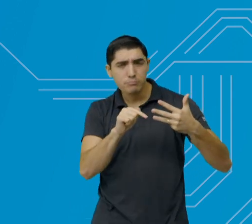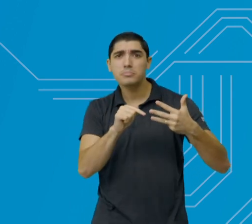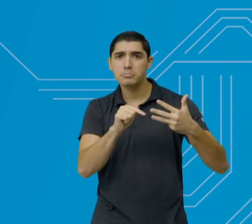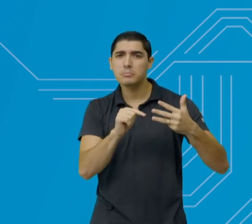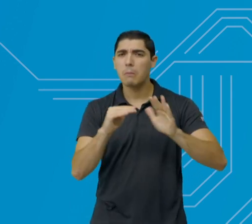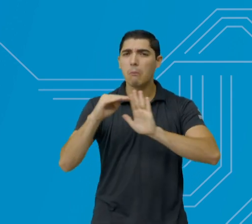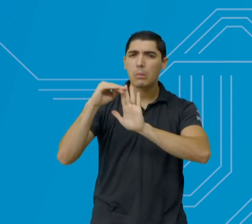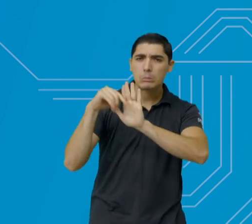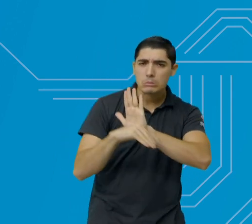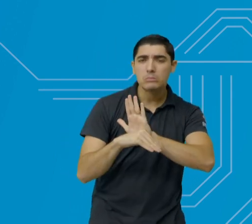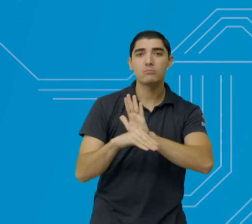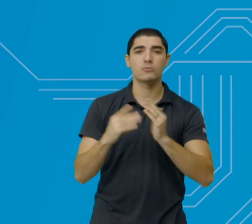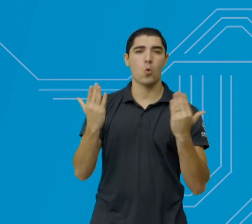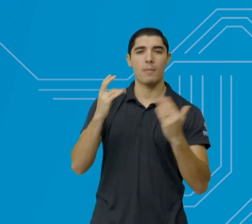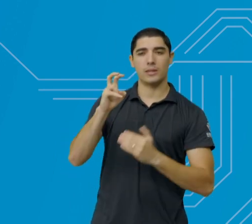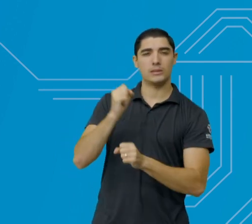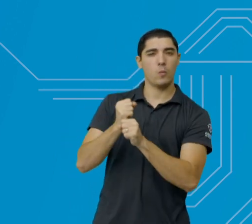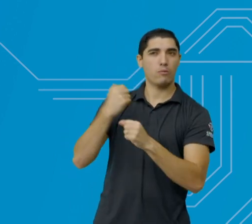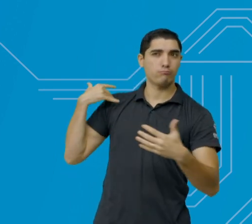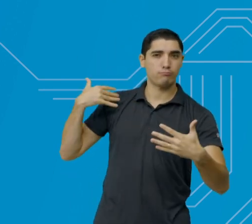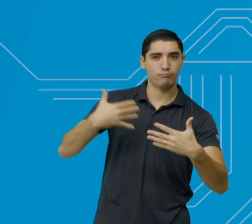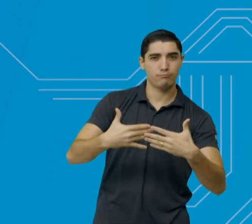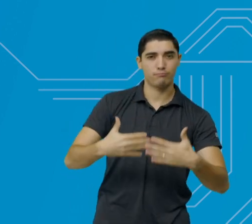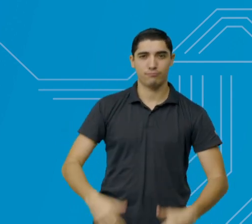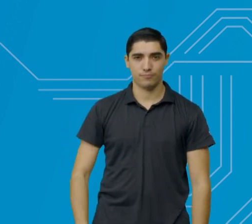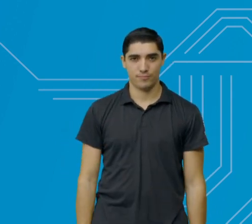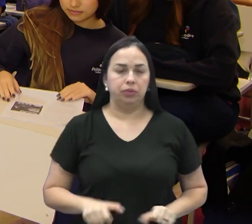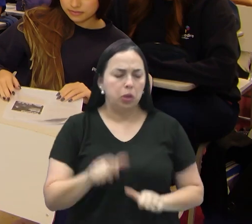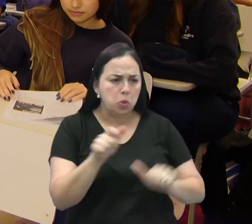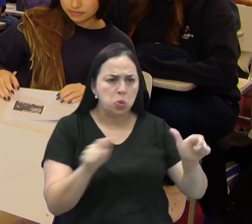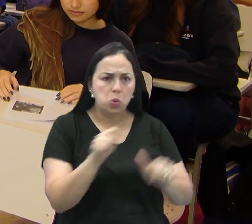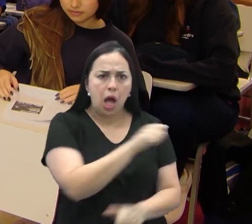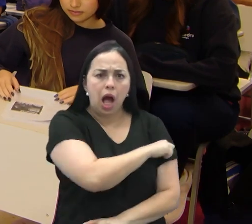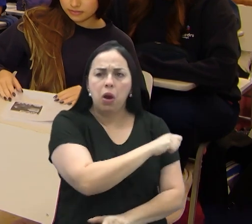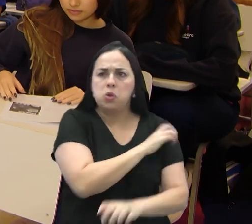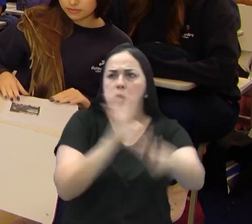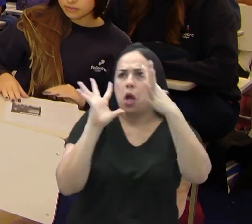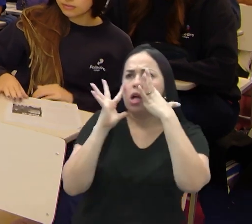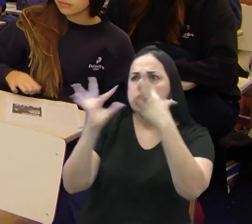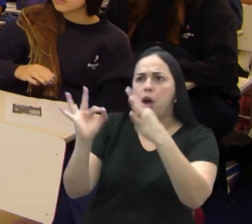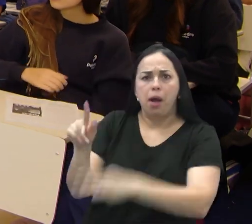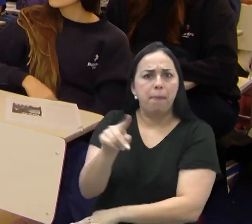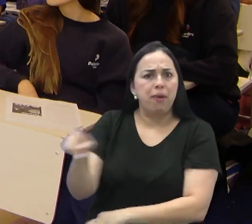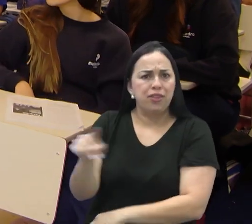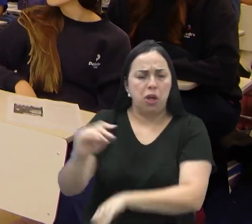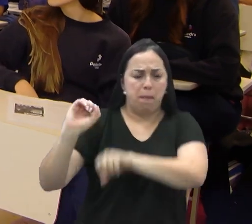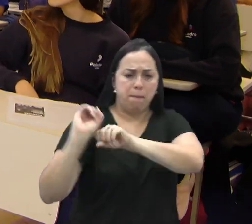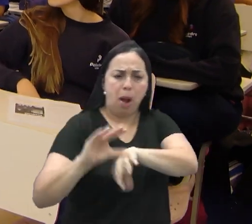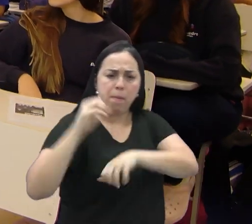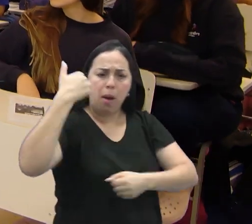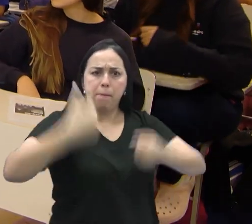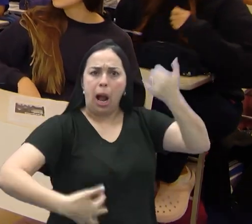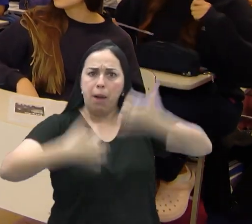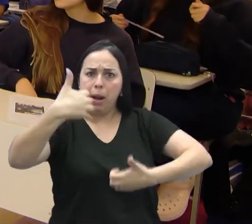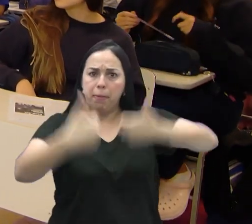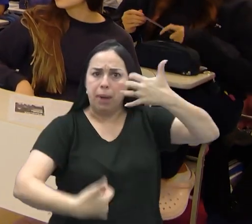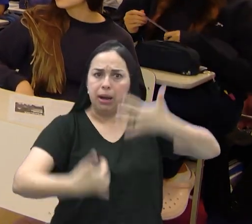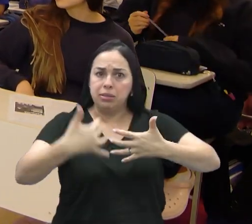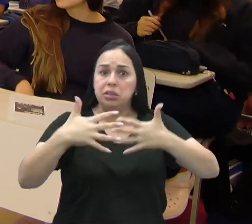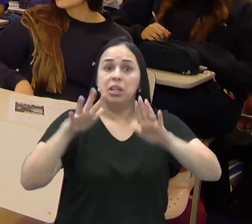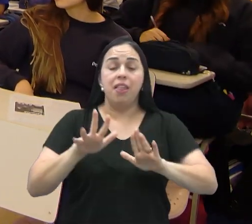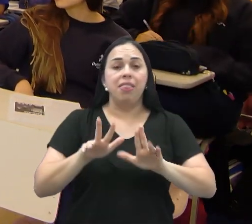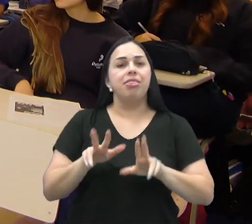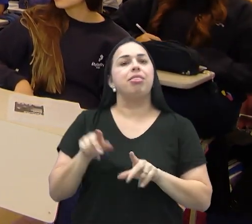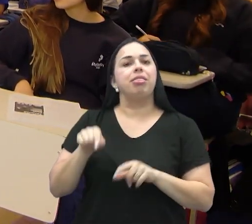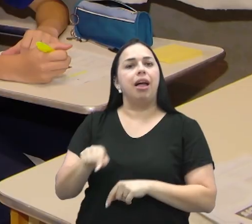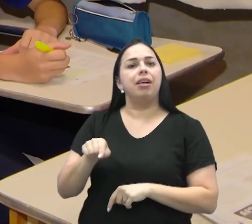Filosofia. Esse corte foi registrado nos últimos 5 anos. Alunos concentrados enquanto a professora de Geografia